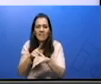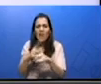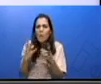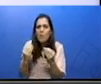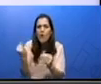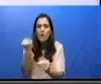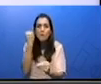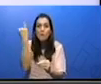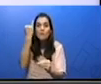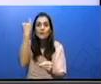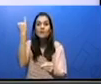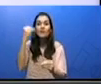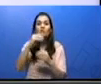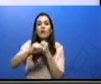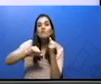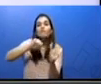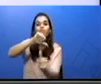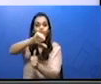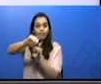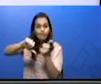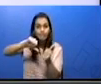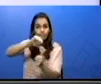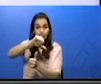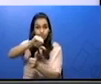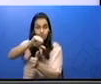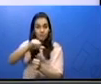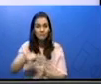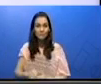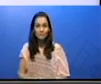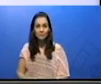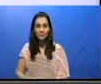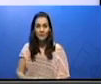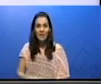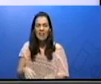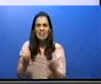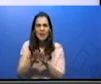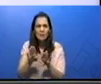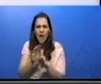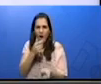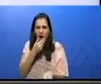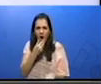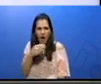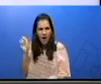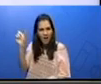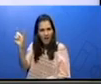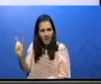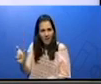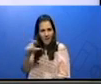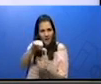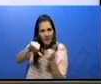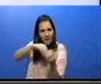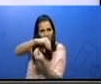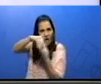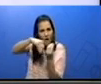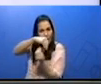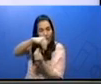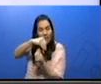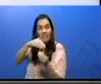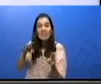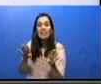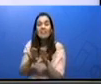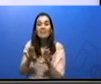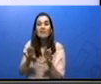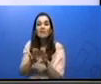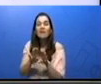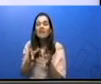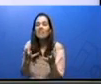executar tal transmutação. Além disso, os alquimistas também estavam interessados em produzir o